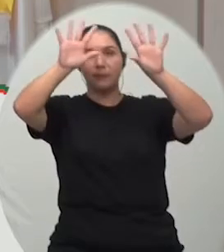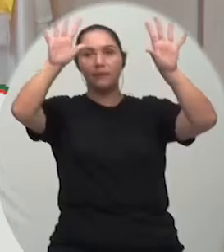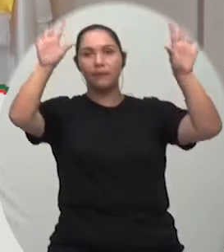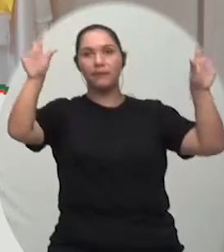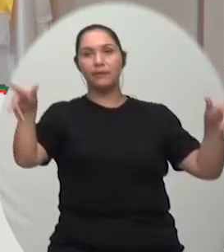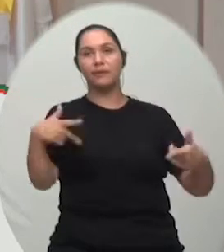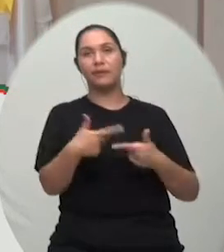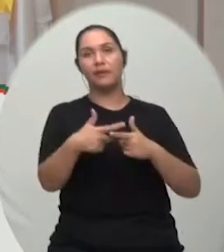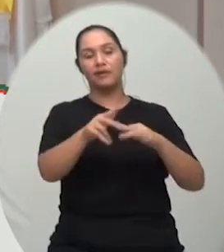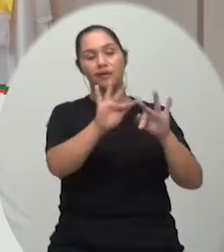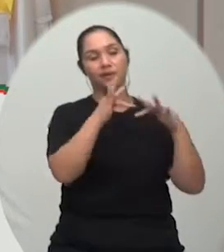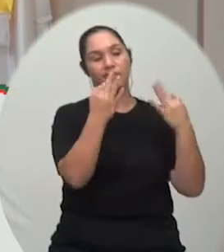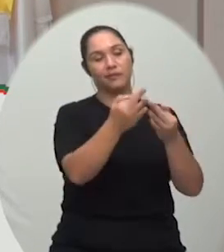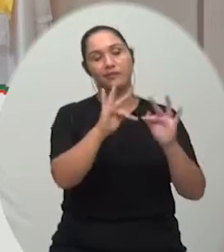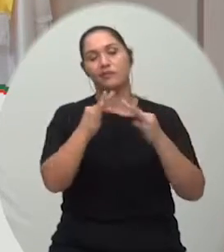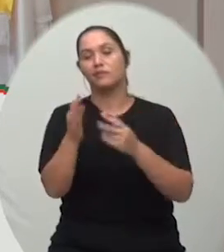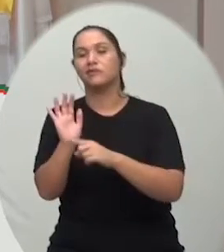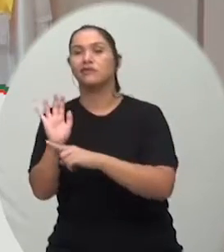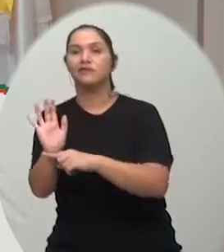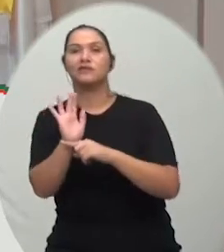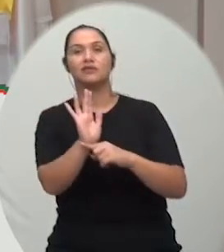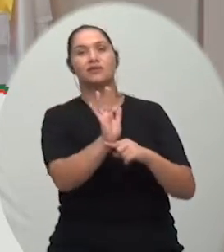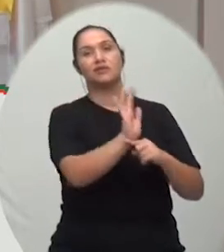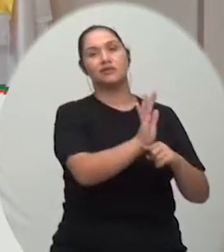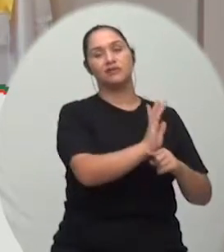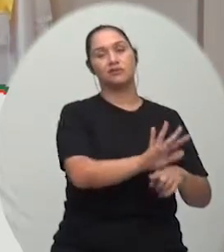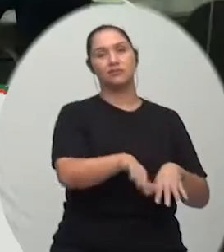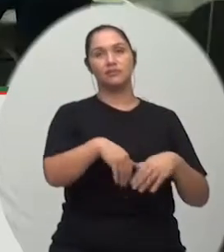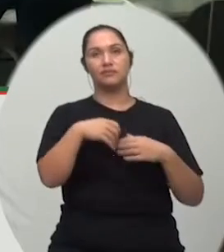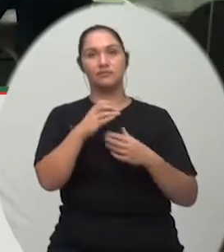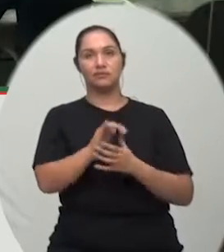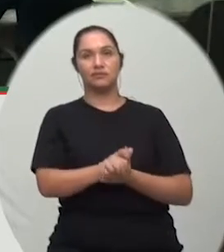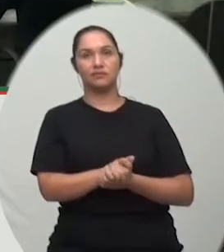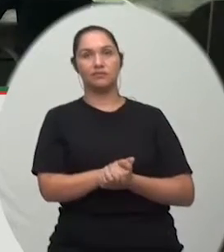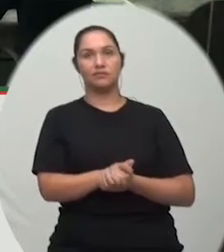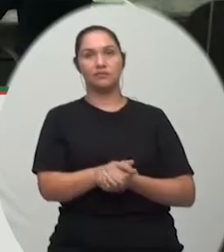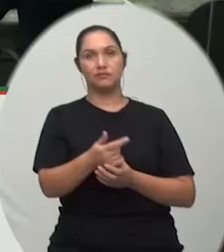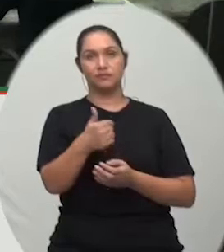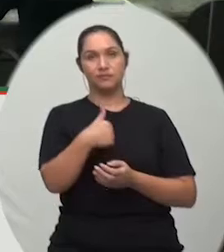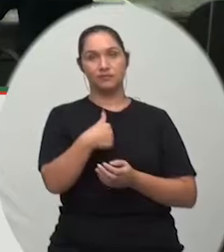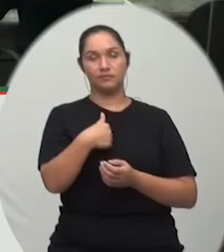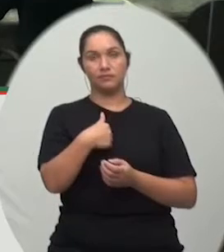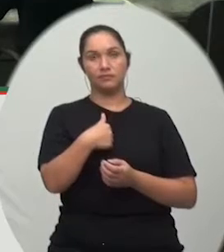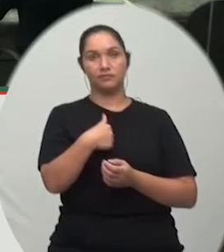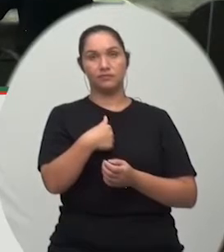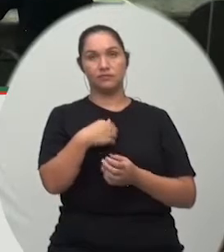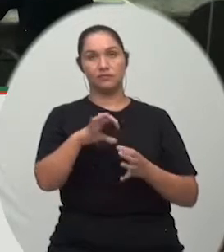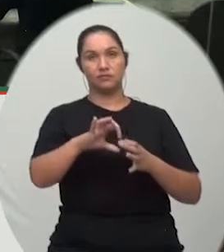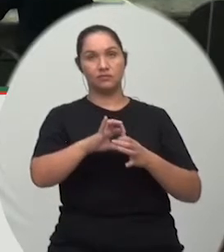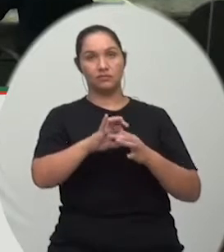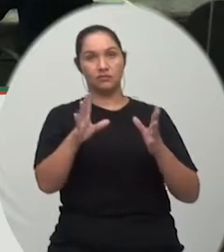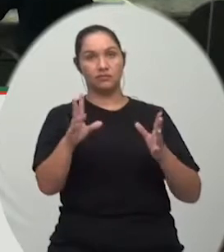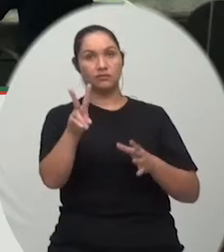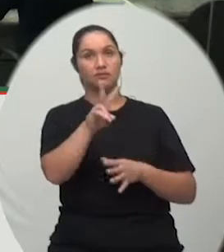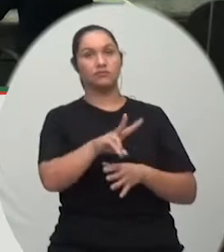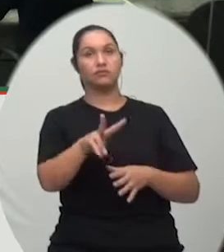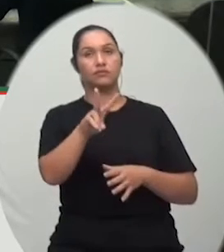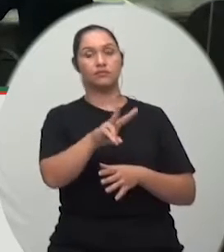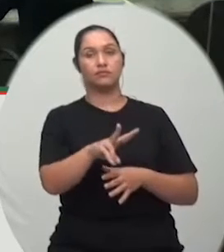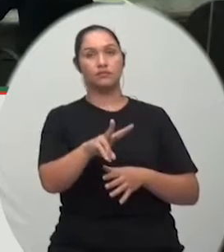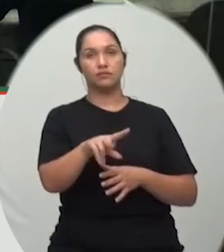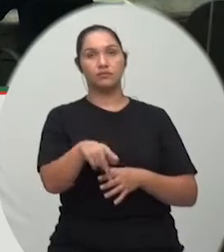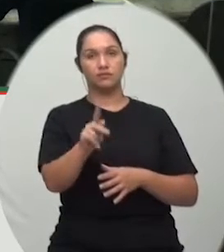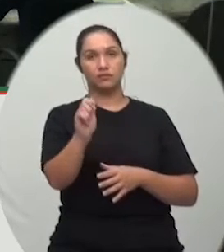se enquadrar nesse requisito aqui. Eu cedo uma parte ao